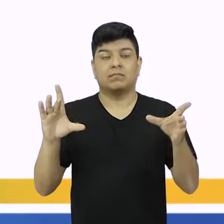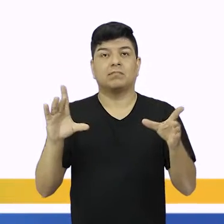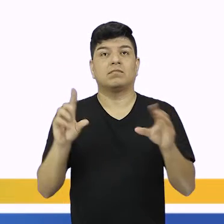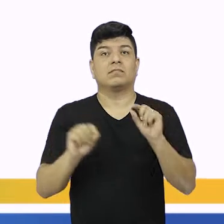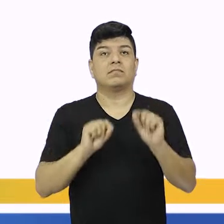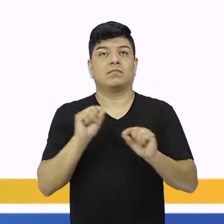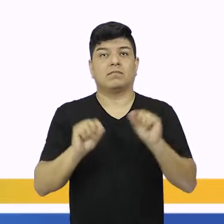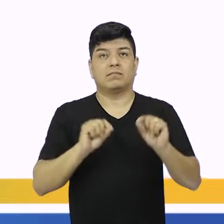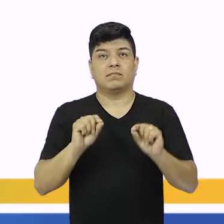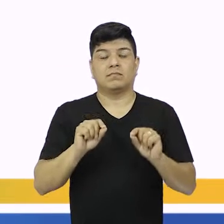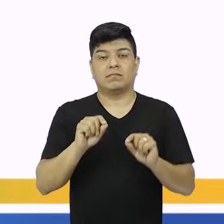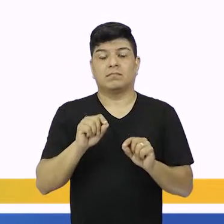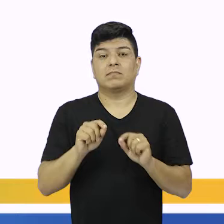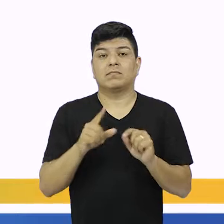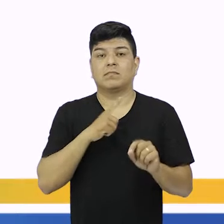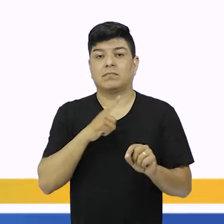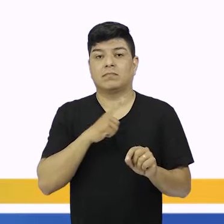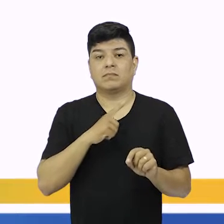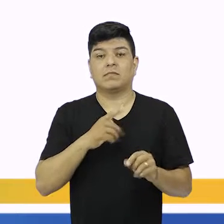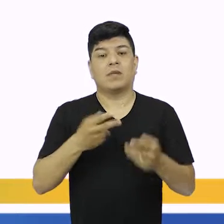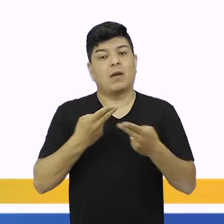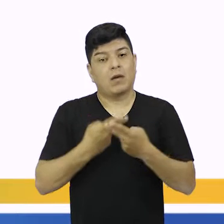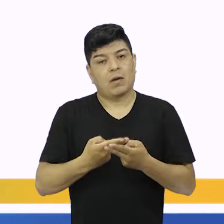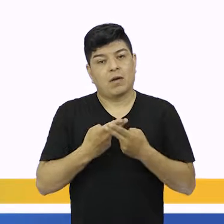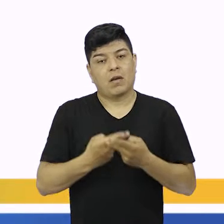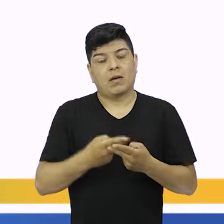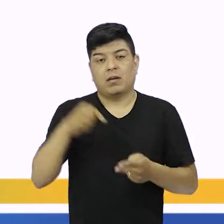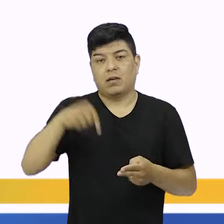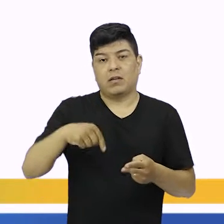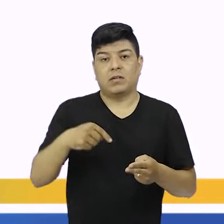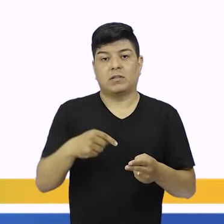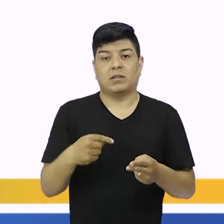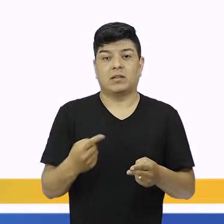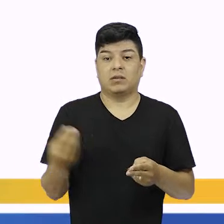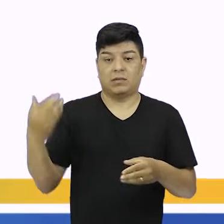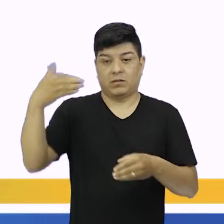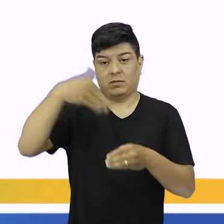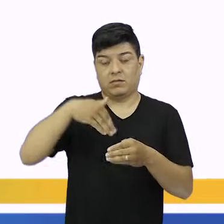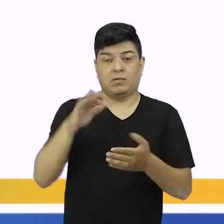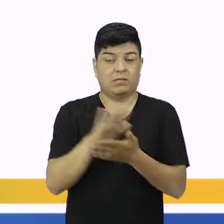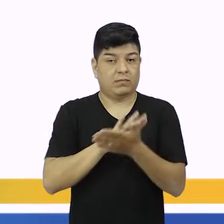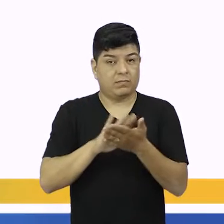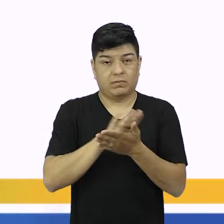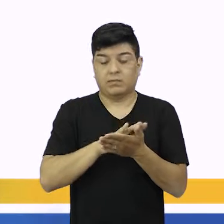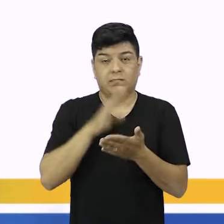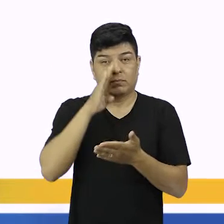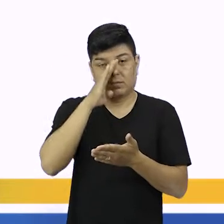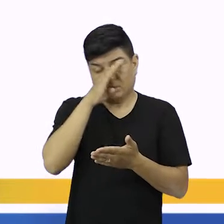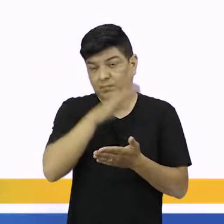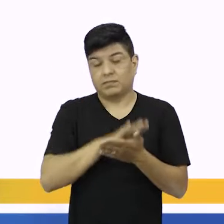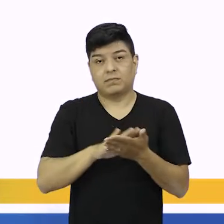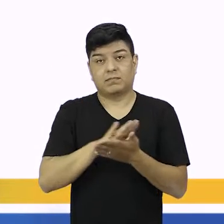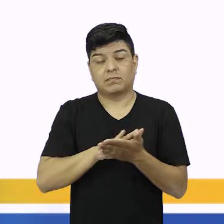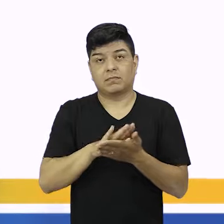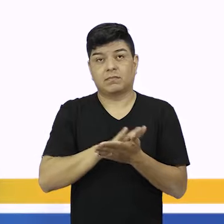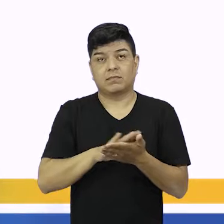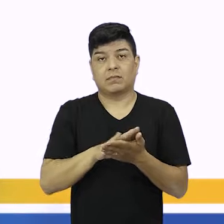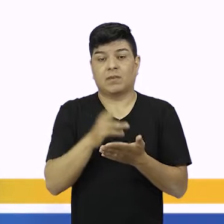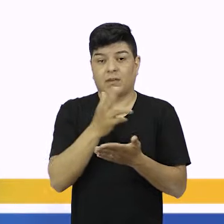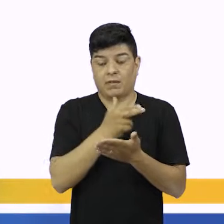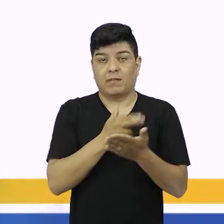que diz? Os detentores tenham paciência, mas aqui não sobe mais ninguém, né? Então, essa charge, ela vai